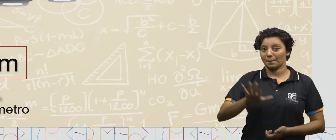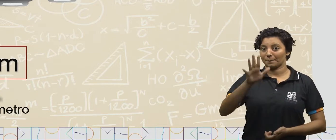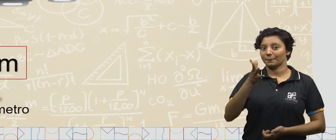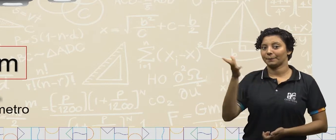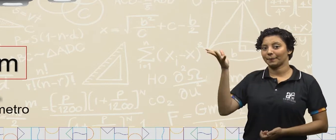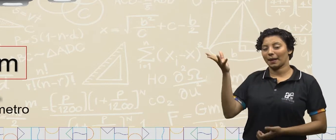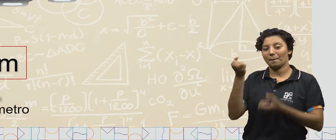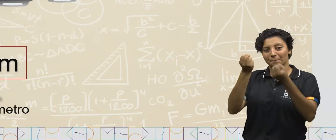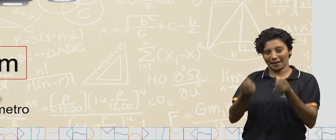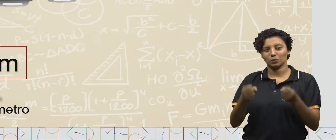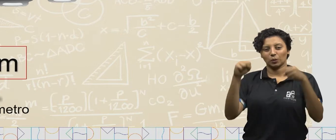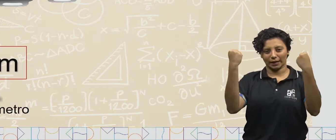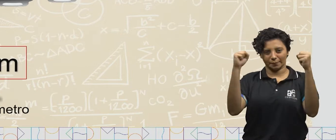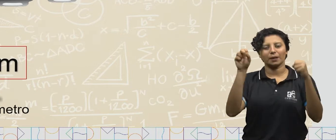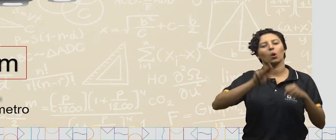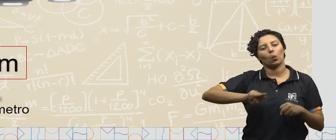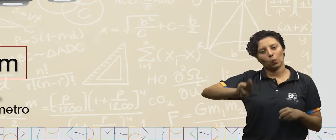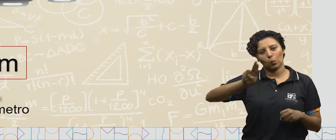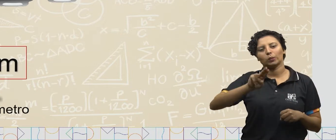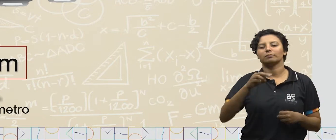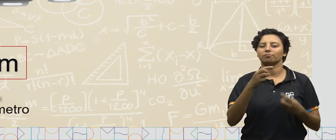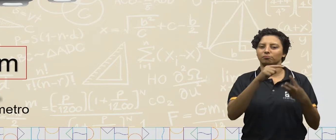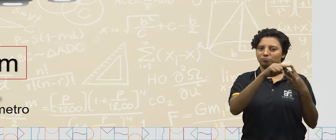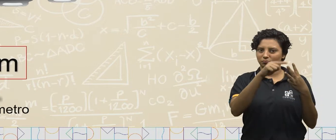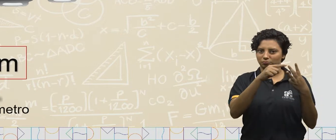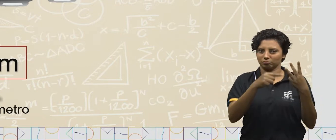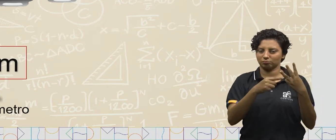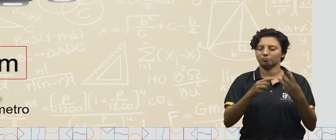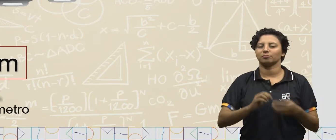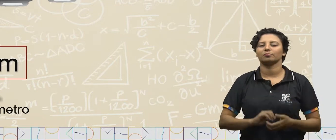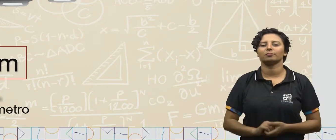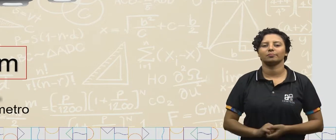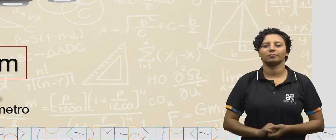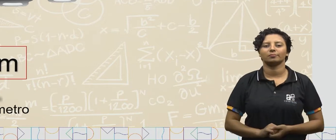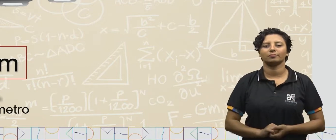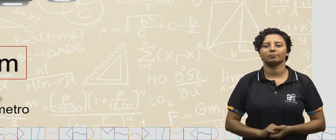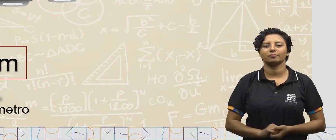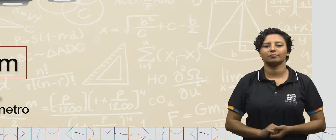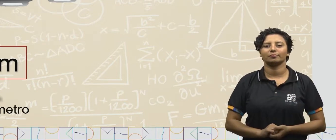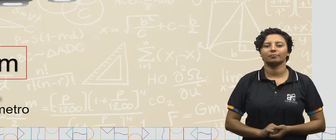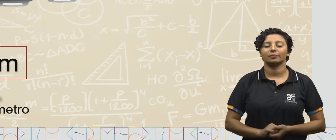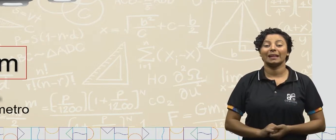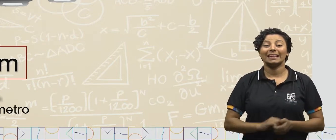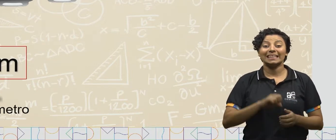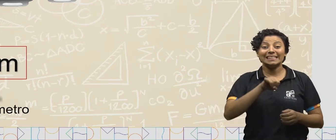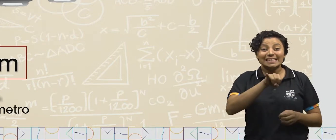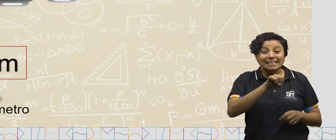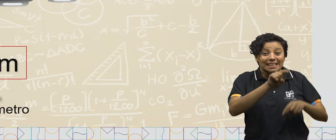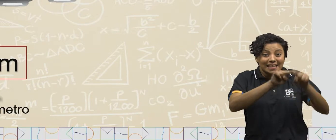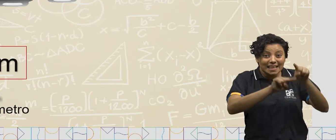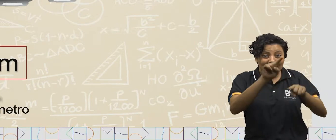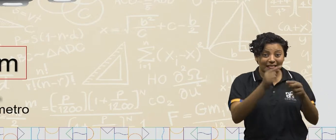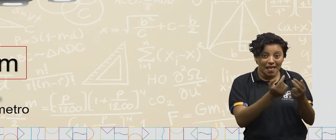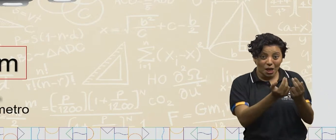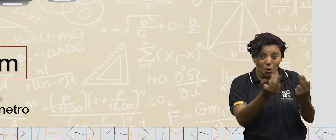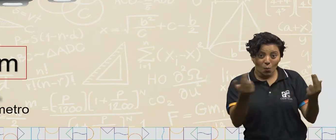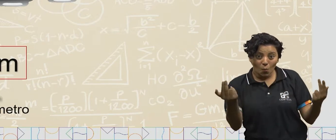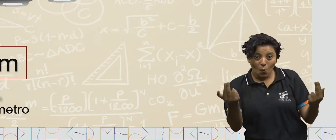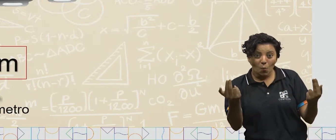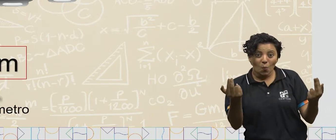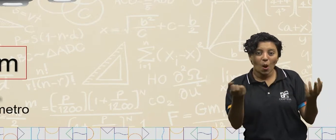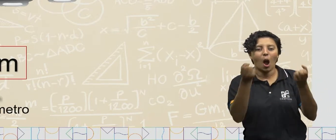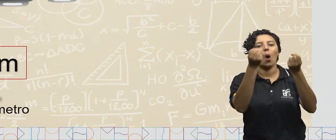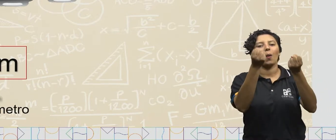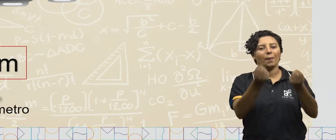de pesos de academia, que são 3 pesos. Quando se trata do mesmo material, o